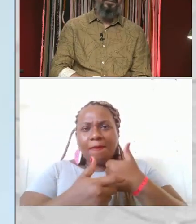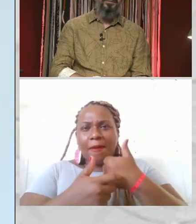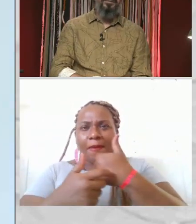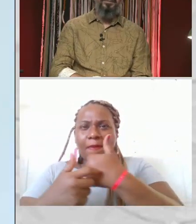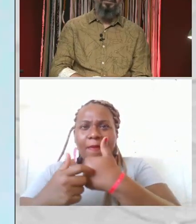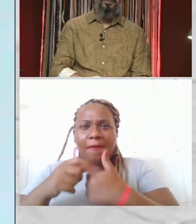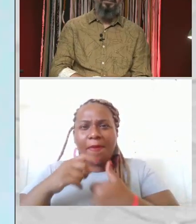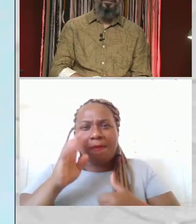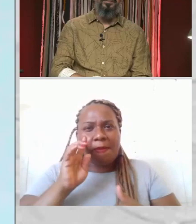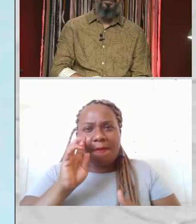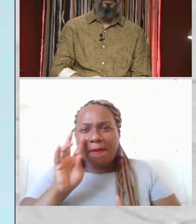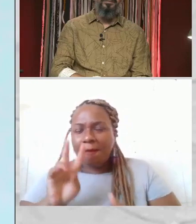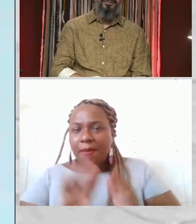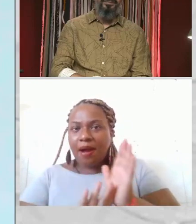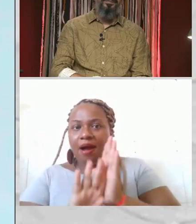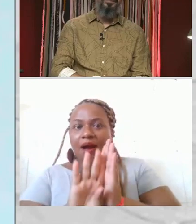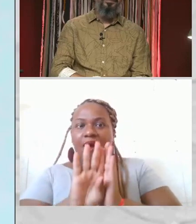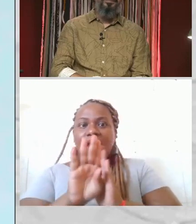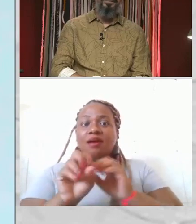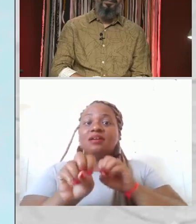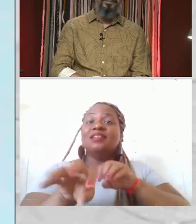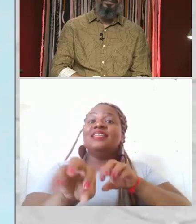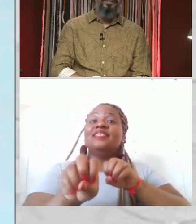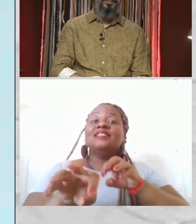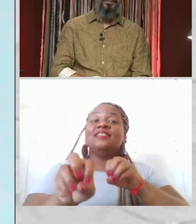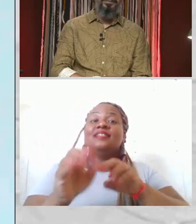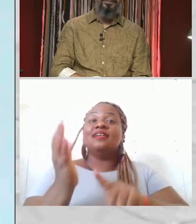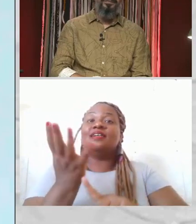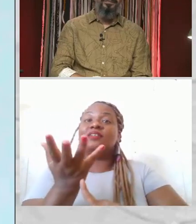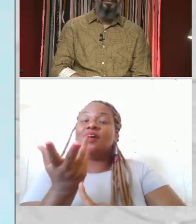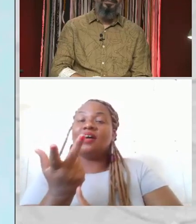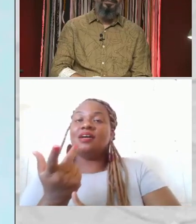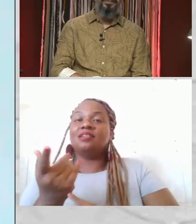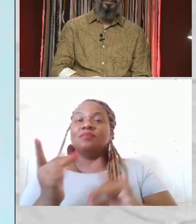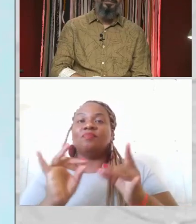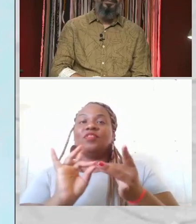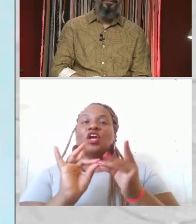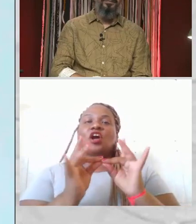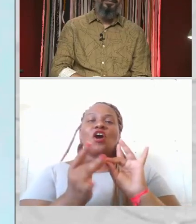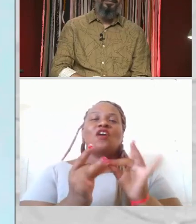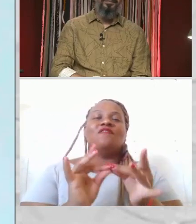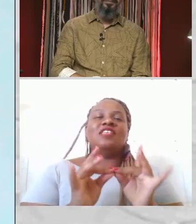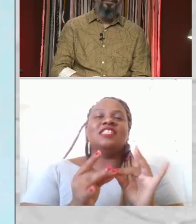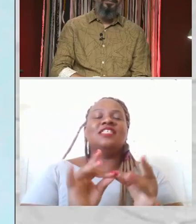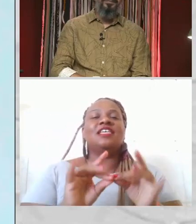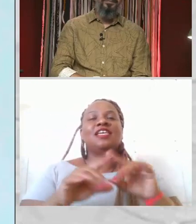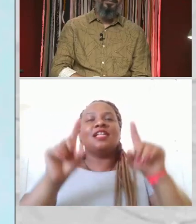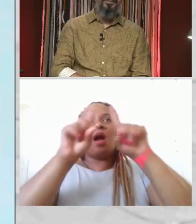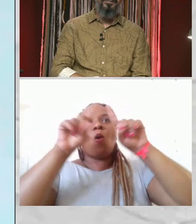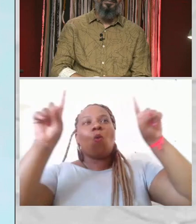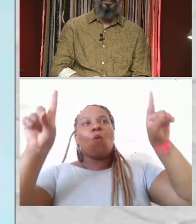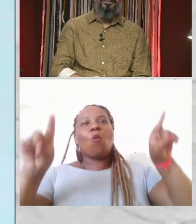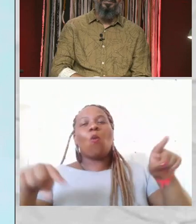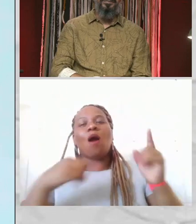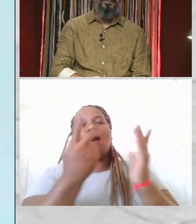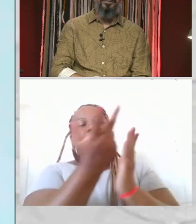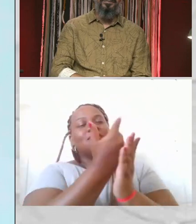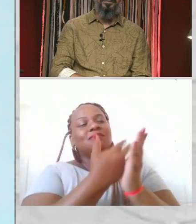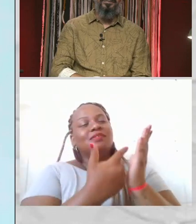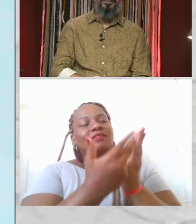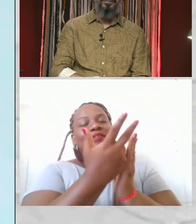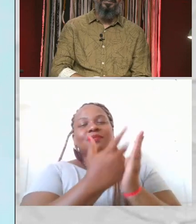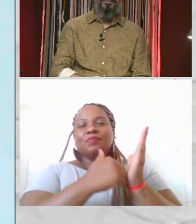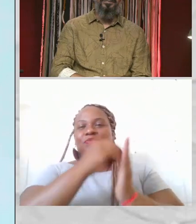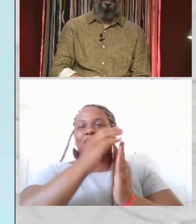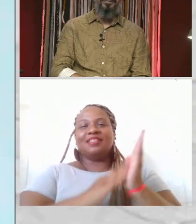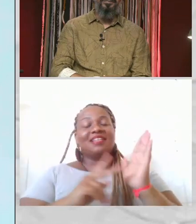a fazer arte, ou, por exemplo, ensinando uma oficina, ou ensinando a pintar um quadro. As lives mais bombadas, mais assistidas,